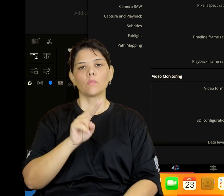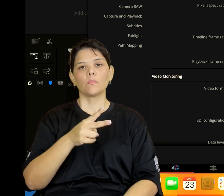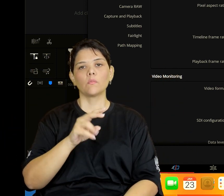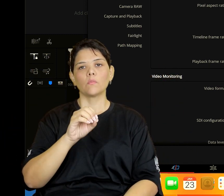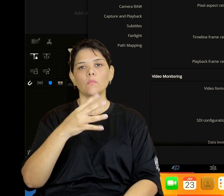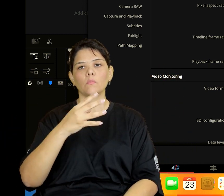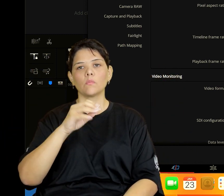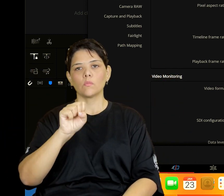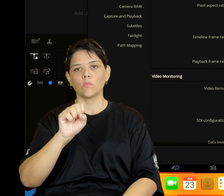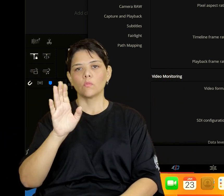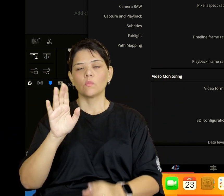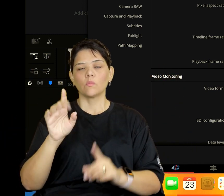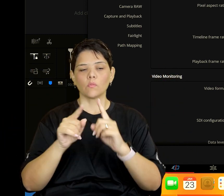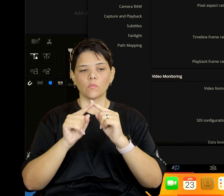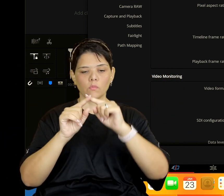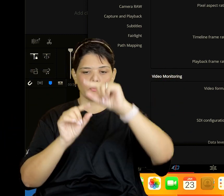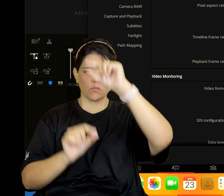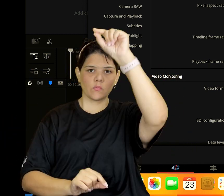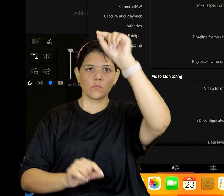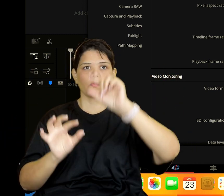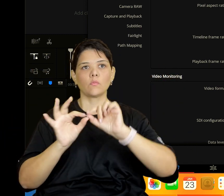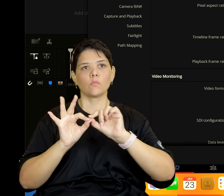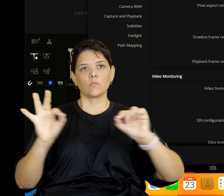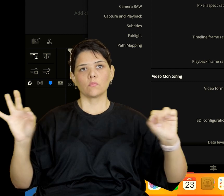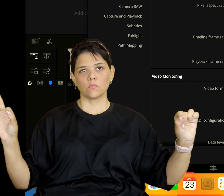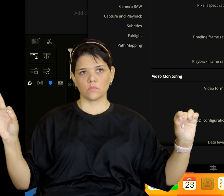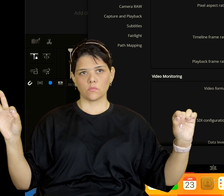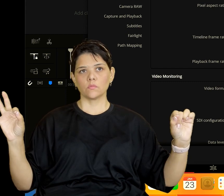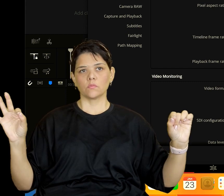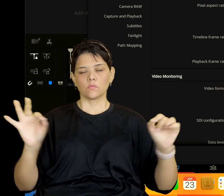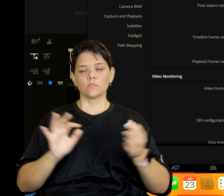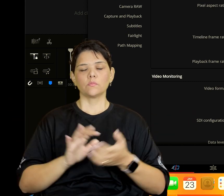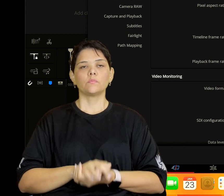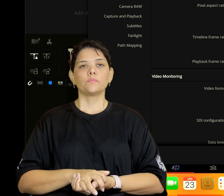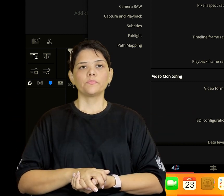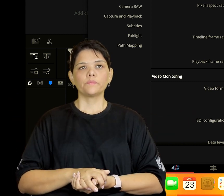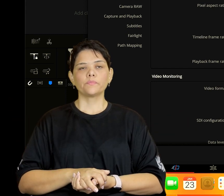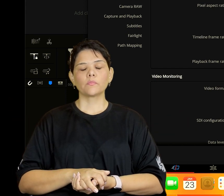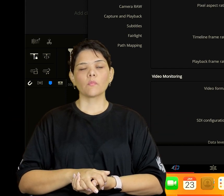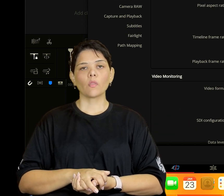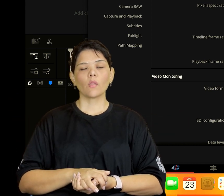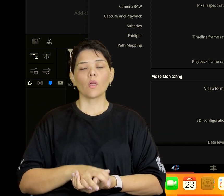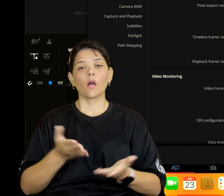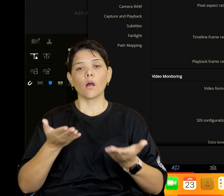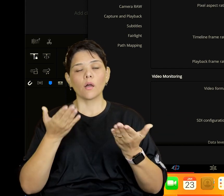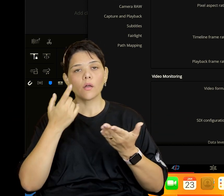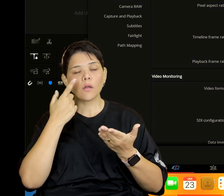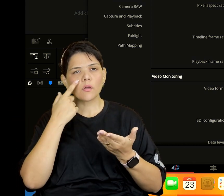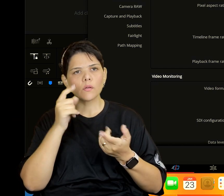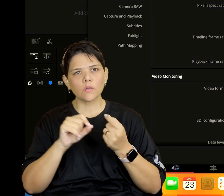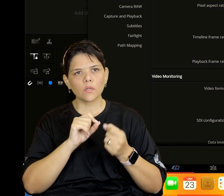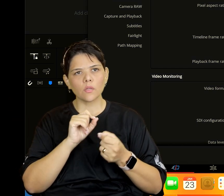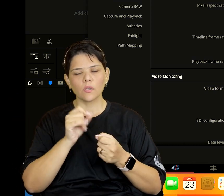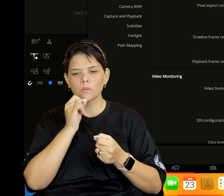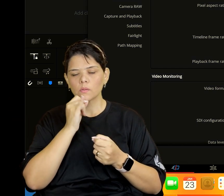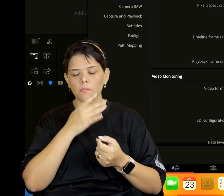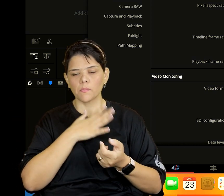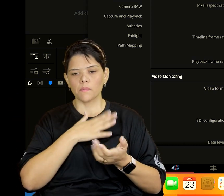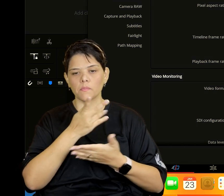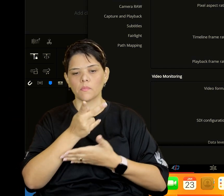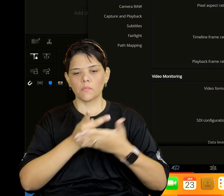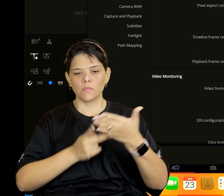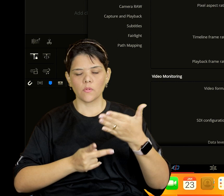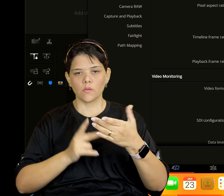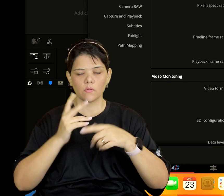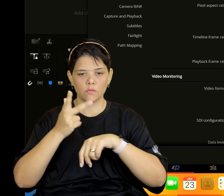que é essa conta? É a largura por altura, beleza? Então, você vai, o meu projeto, eu gravei ele